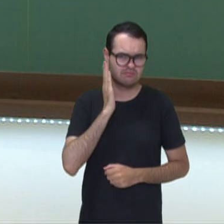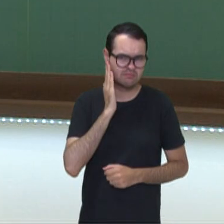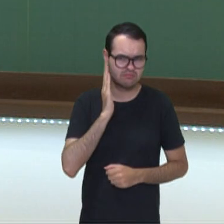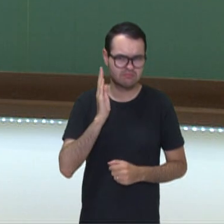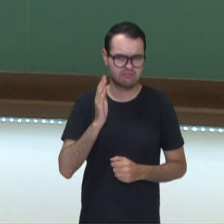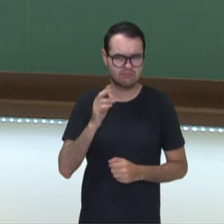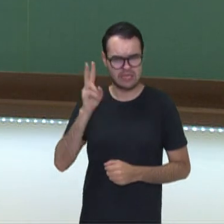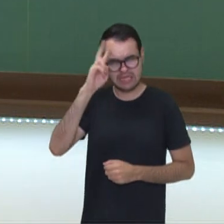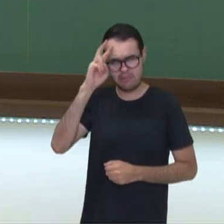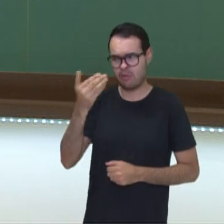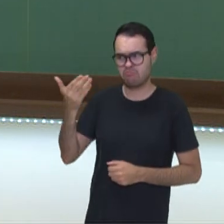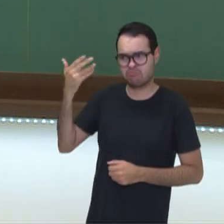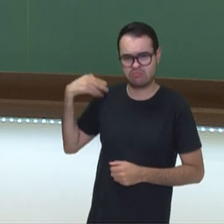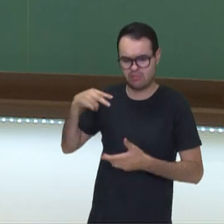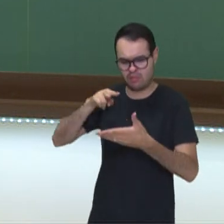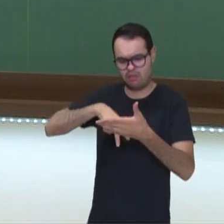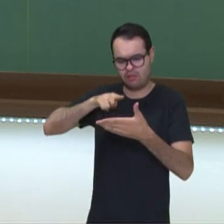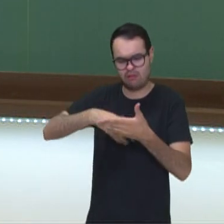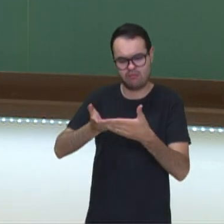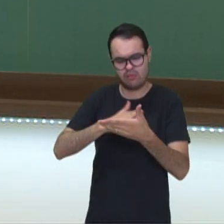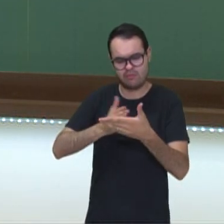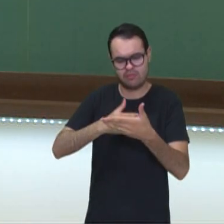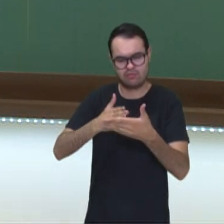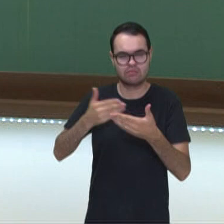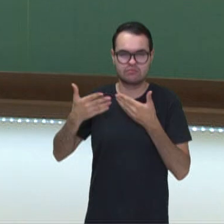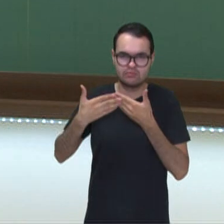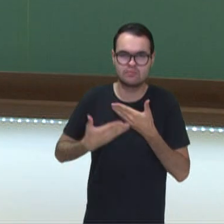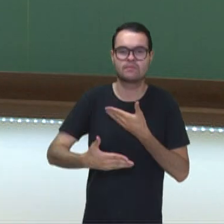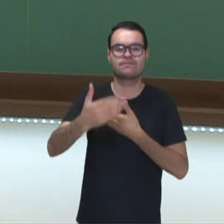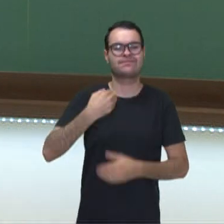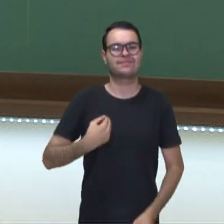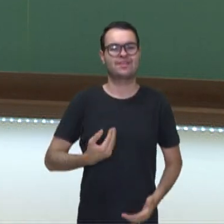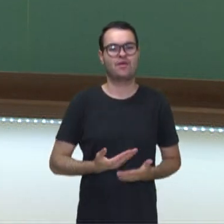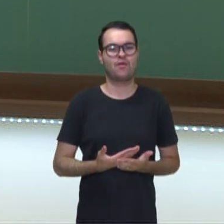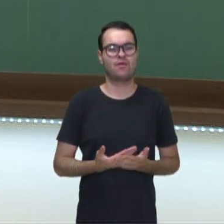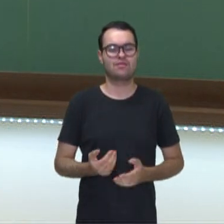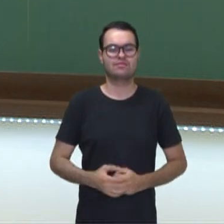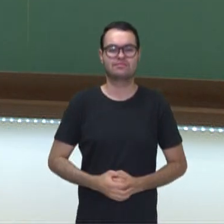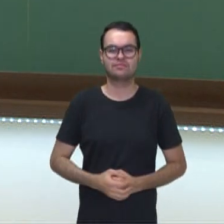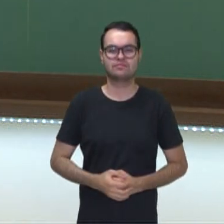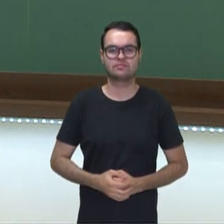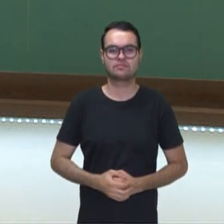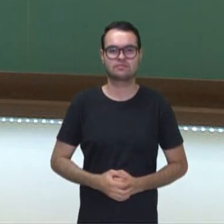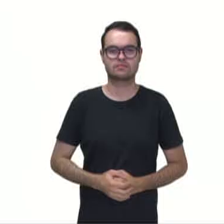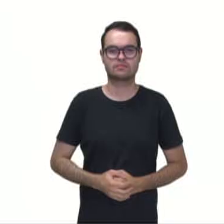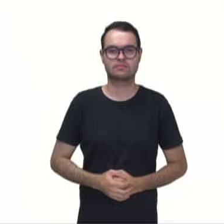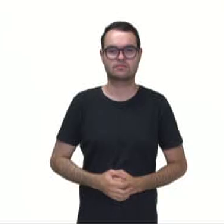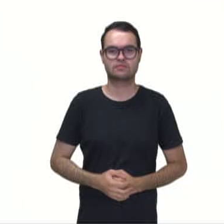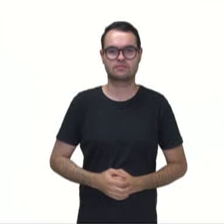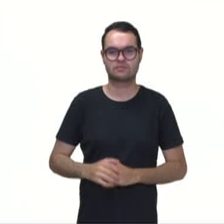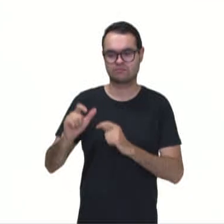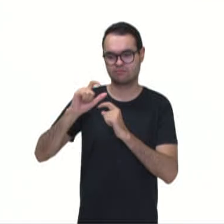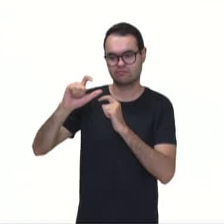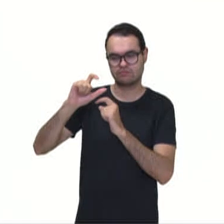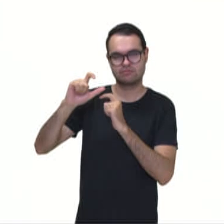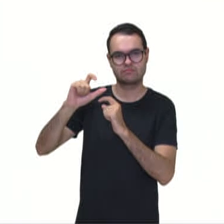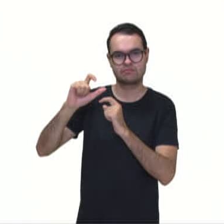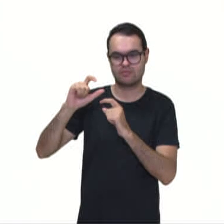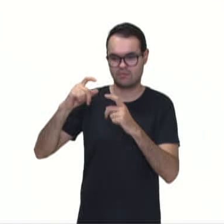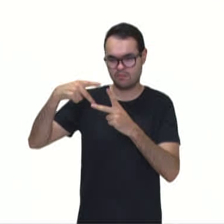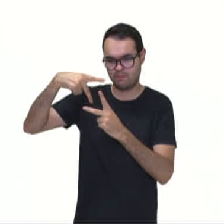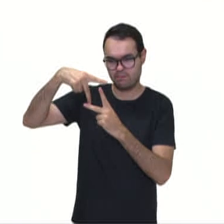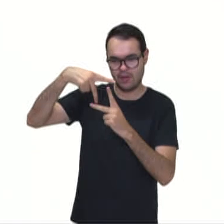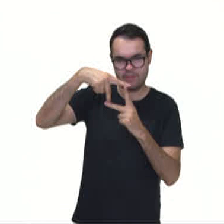gibi? Vamos saber mais sobre isso ao longo da nossa aula. Então, vamos lá. Tira ou tirinha é um segmento